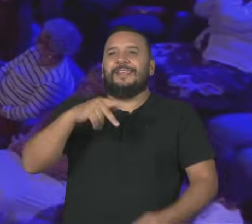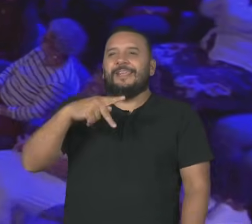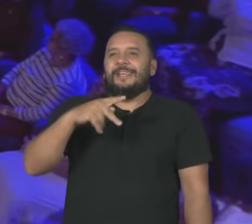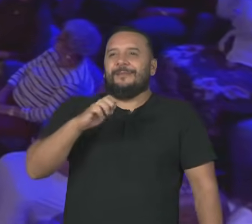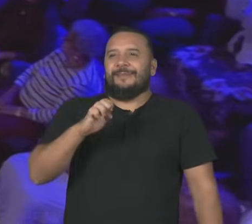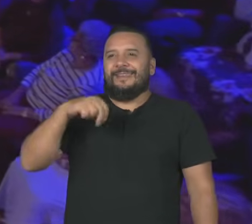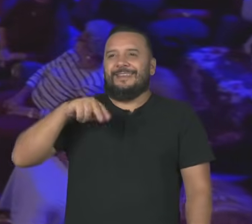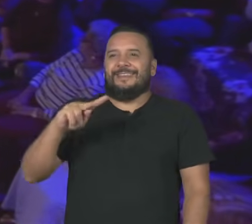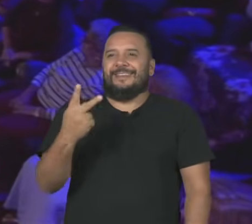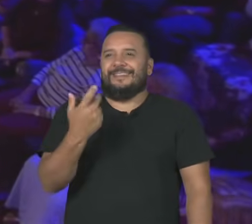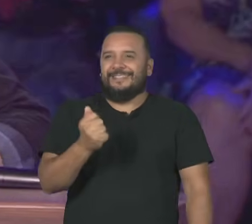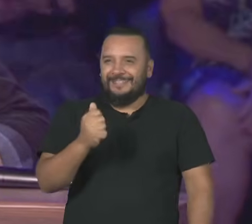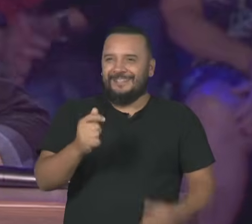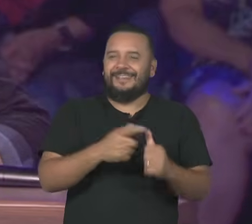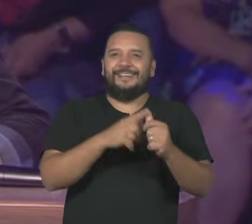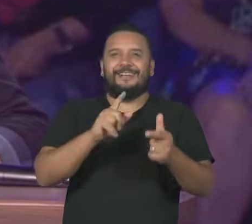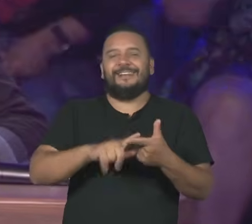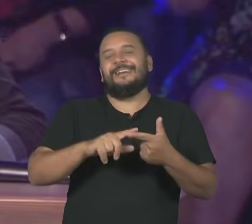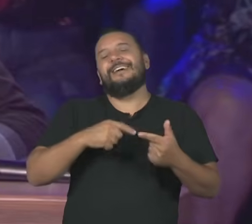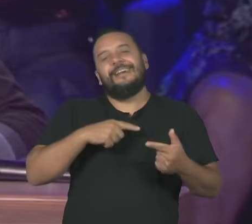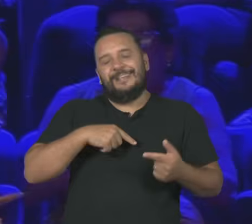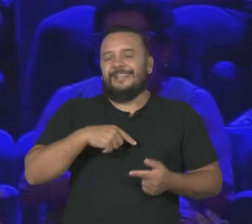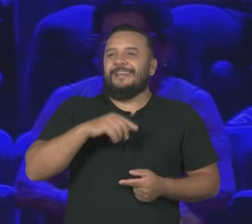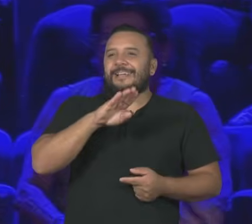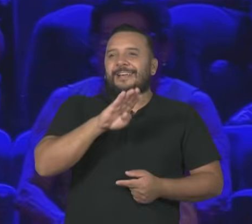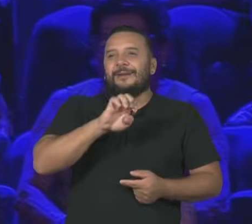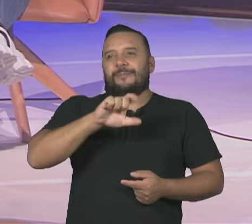Penha, Belford Roxo,